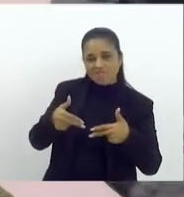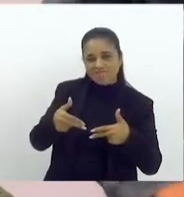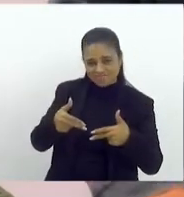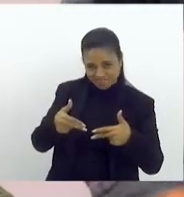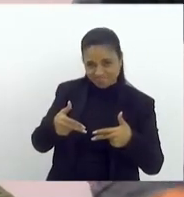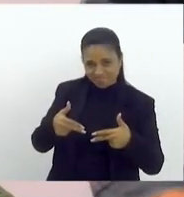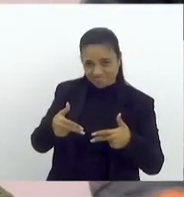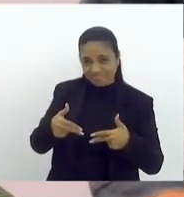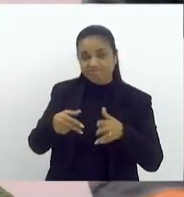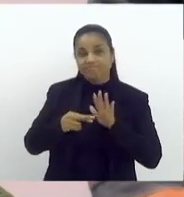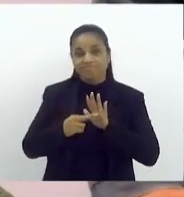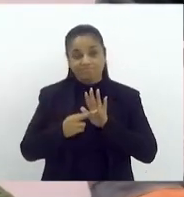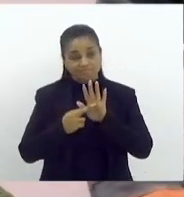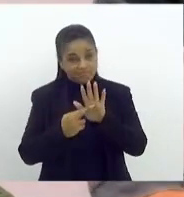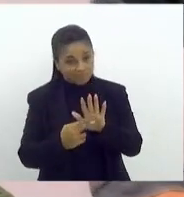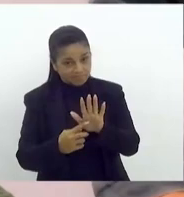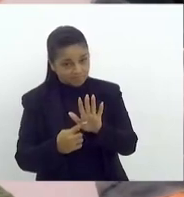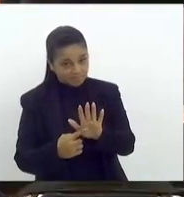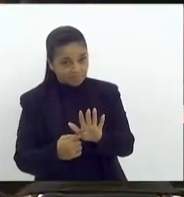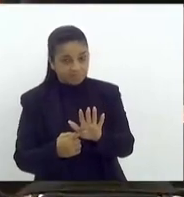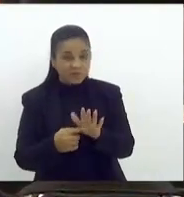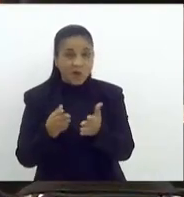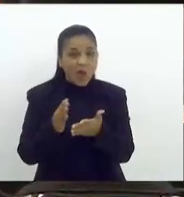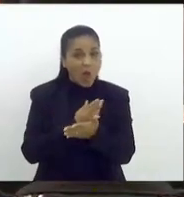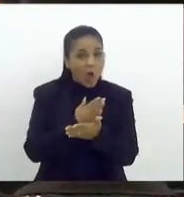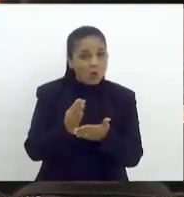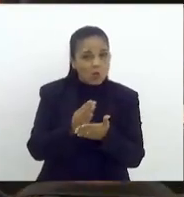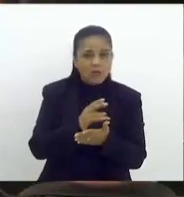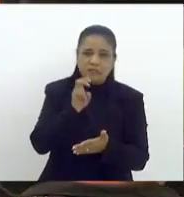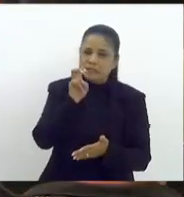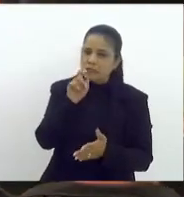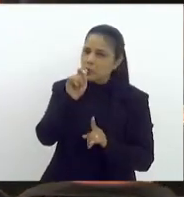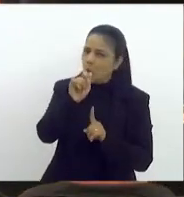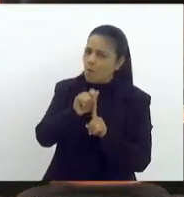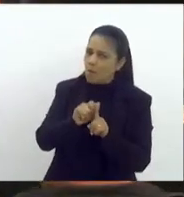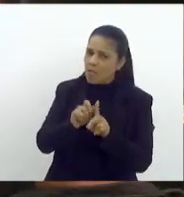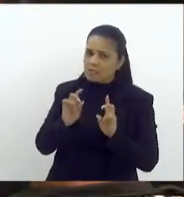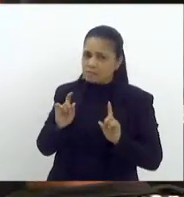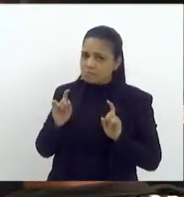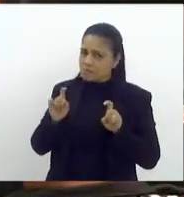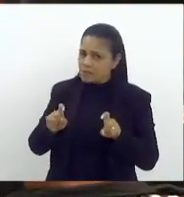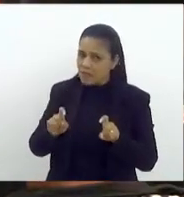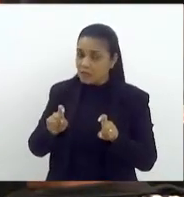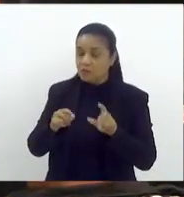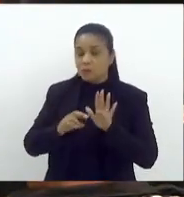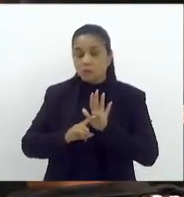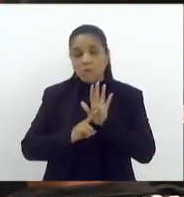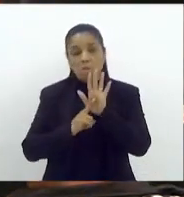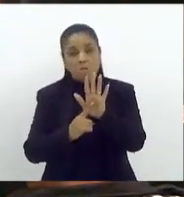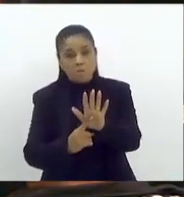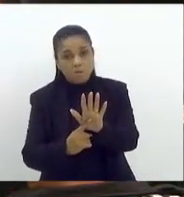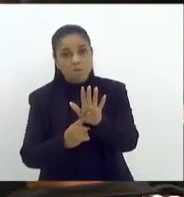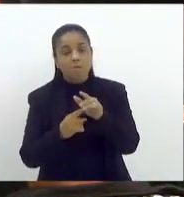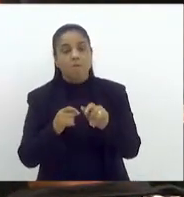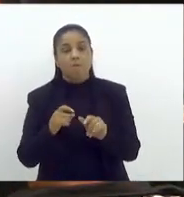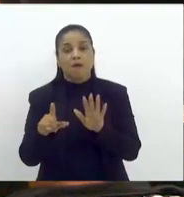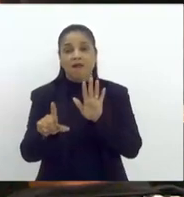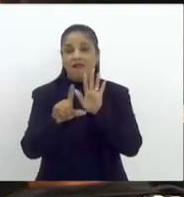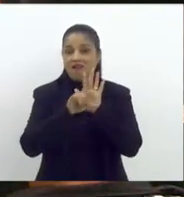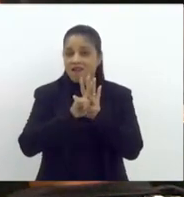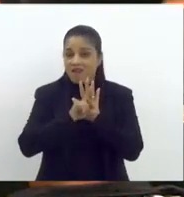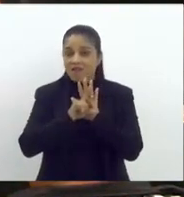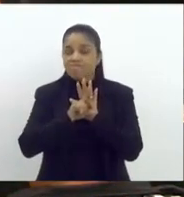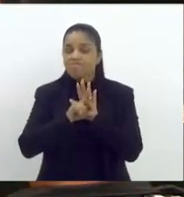eu apresentei algumas tô só com cinco meses de Mandato mas apresentei uma lei que eu quero muito